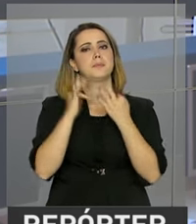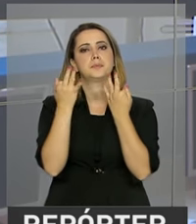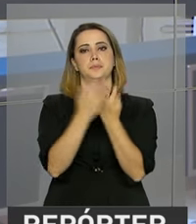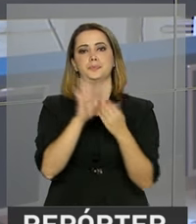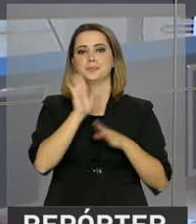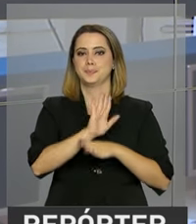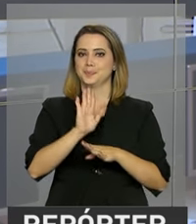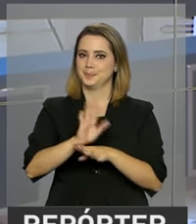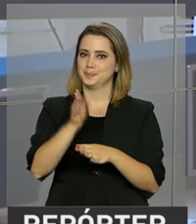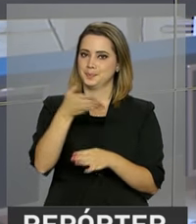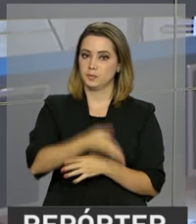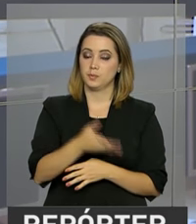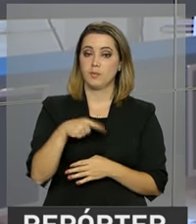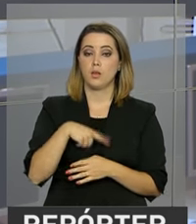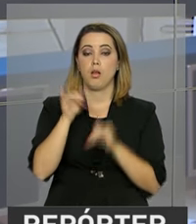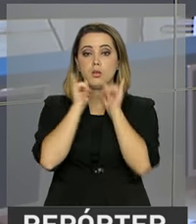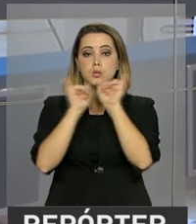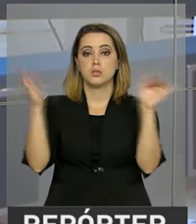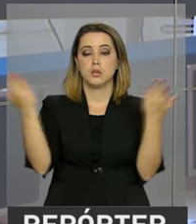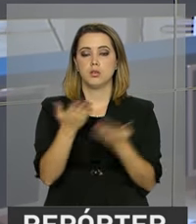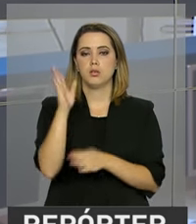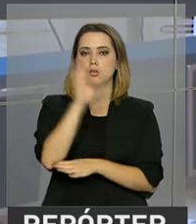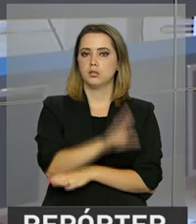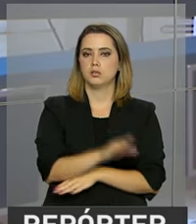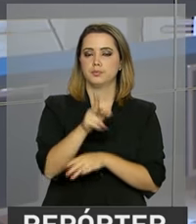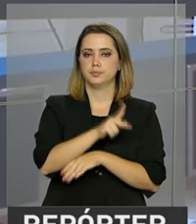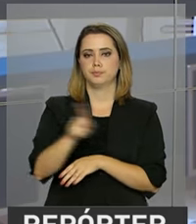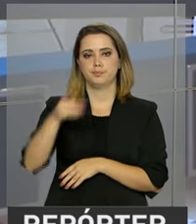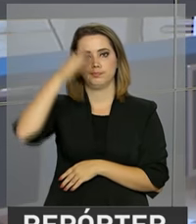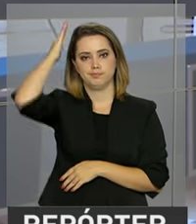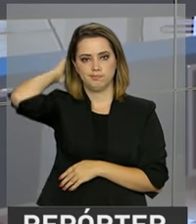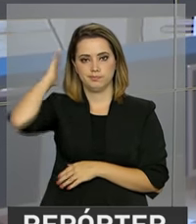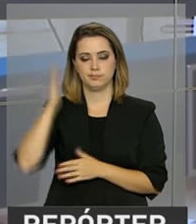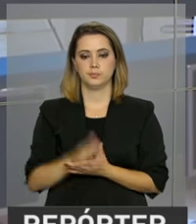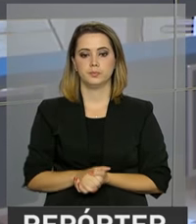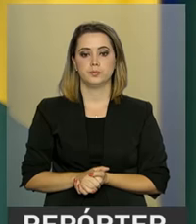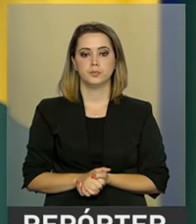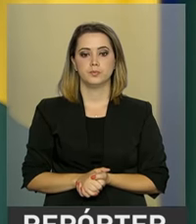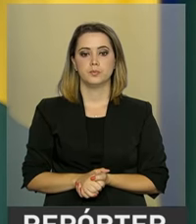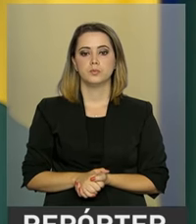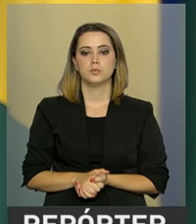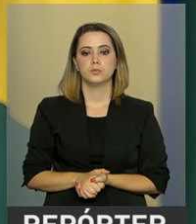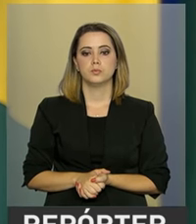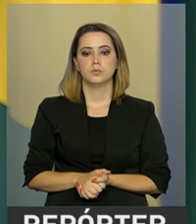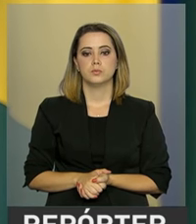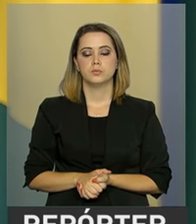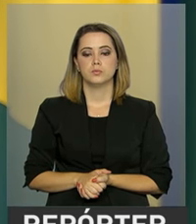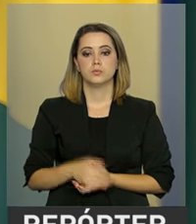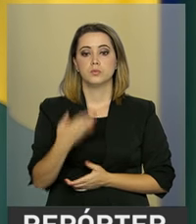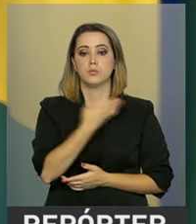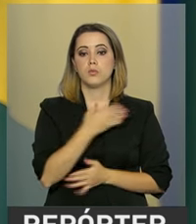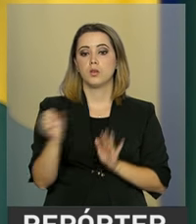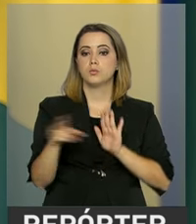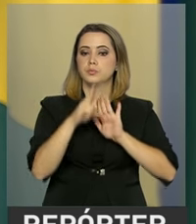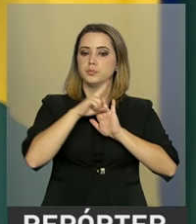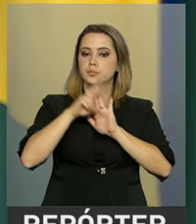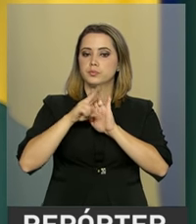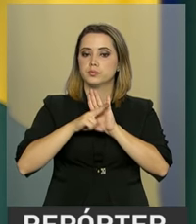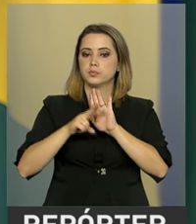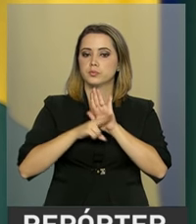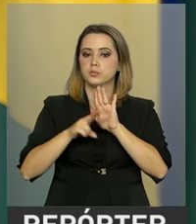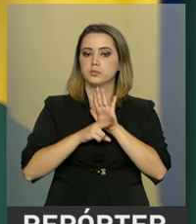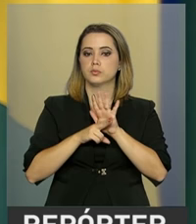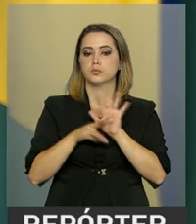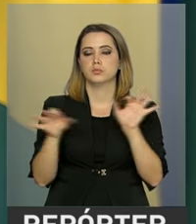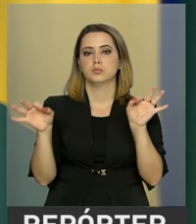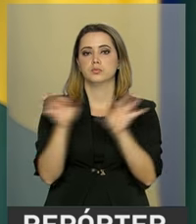beneficiadas. As medidas foram anunciadas nesta tarde pelo presidente Michel Temer. Esta reformulação